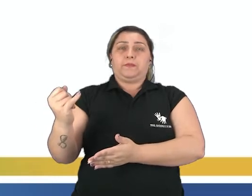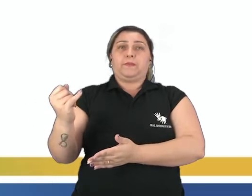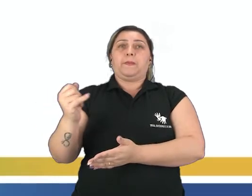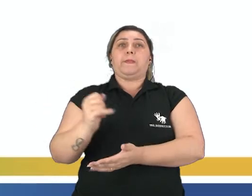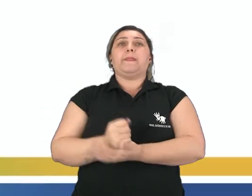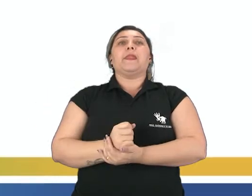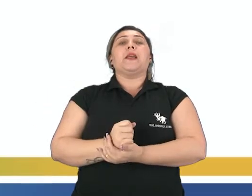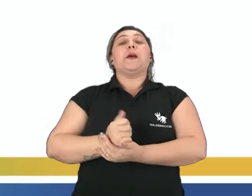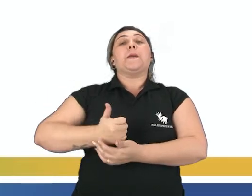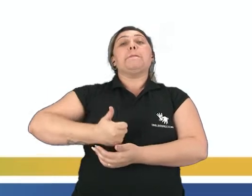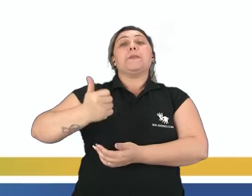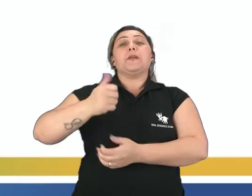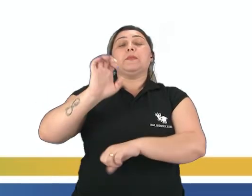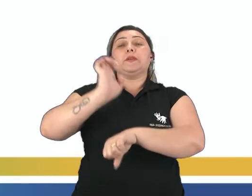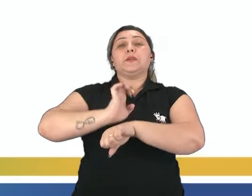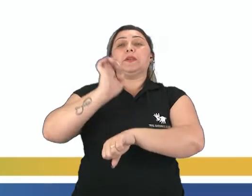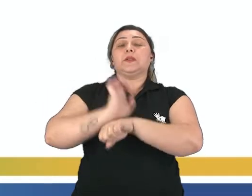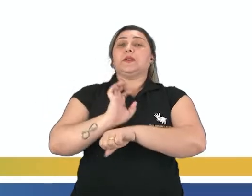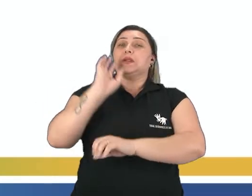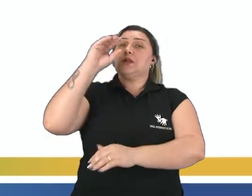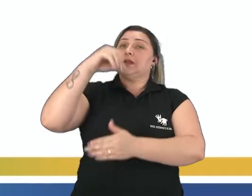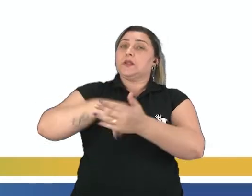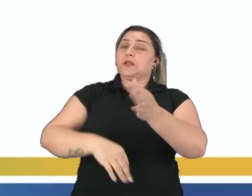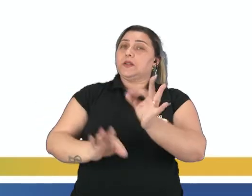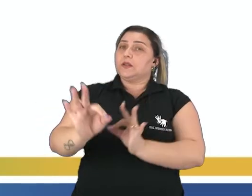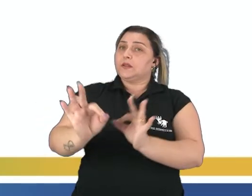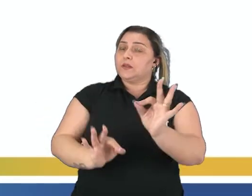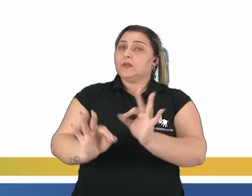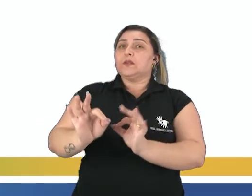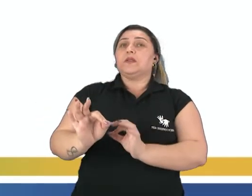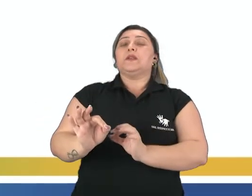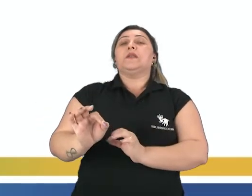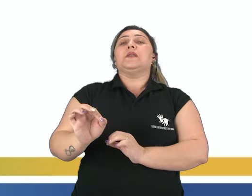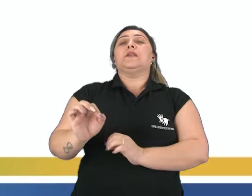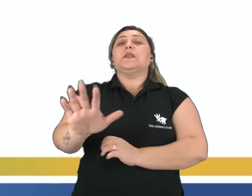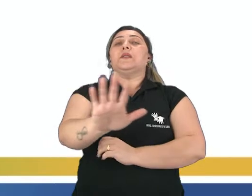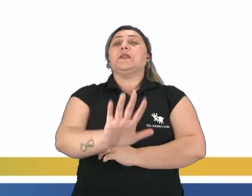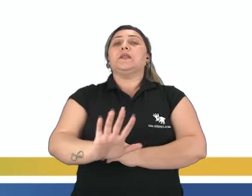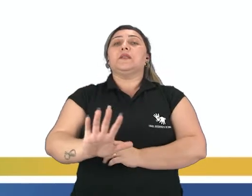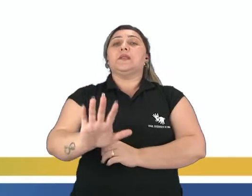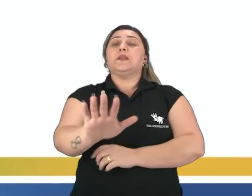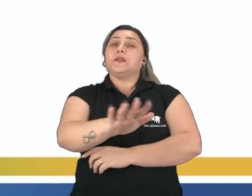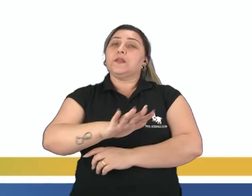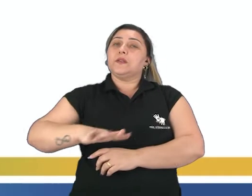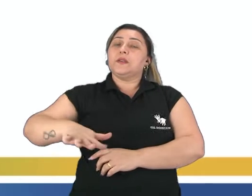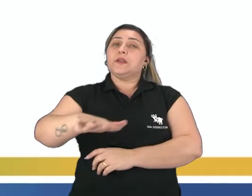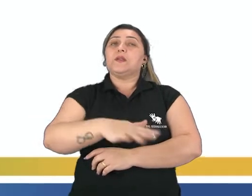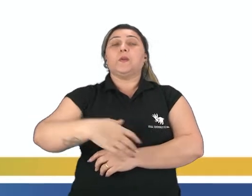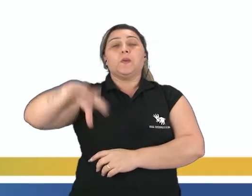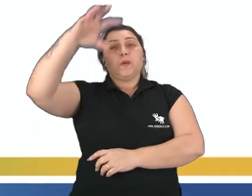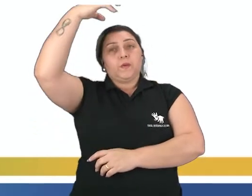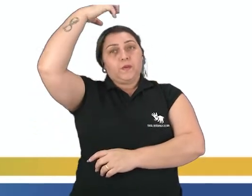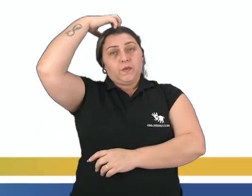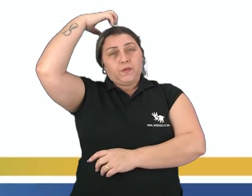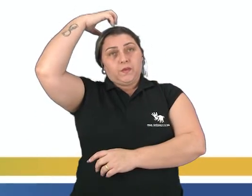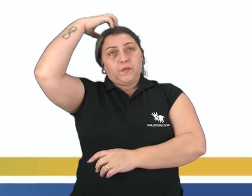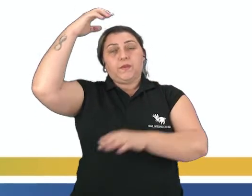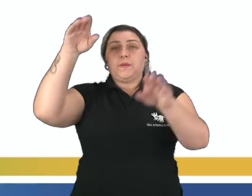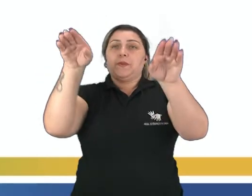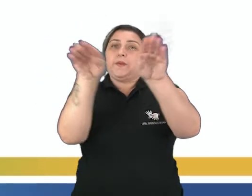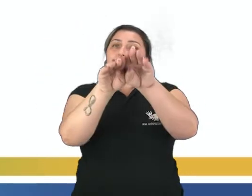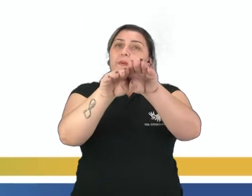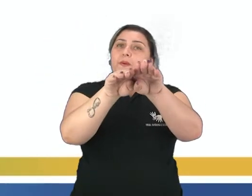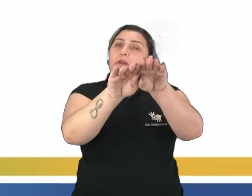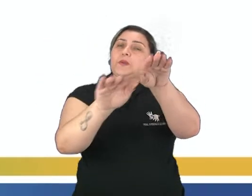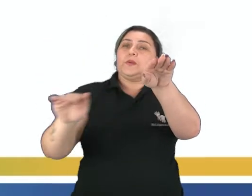o primeiro estado, certo? Dentro dessa organização da sociedade francesa. Vale lembrar que o rei era superior a